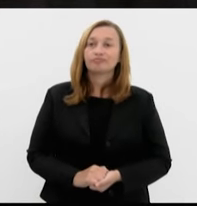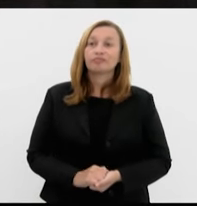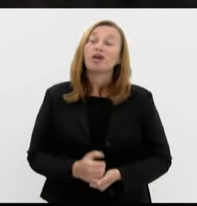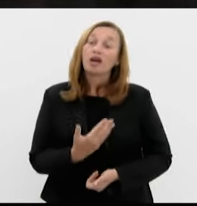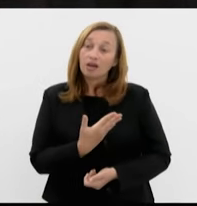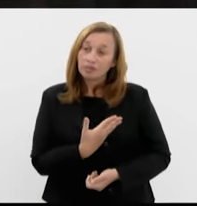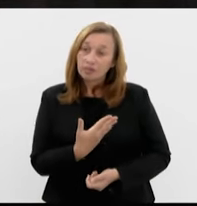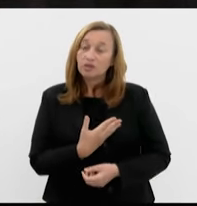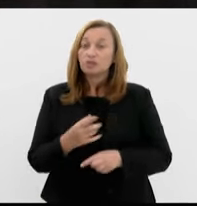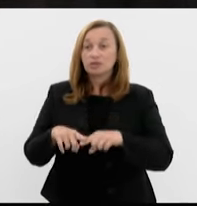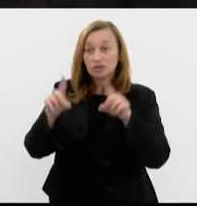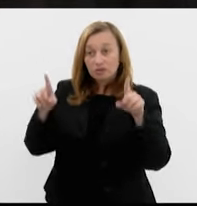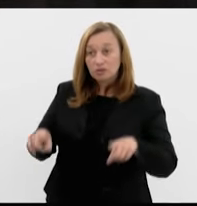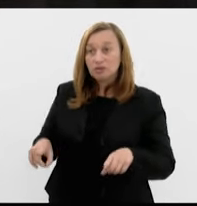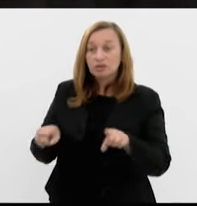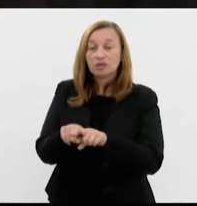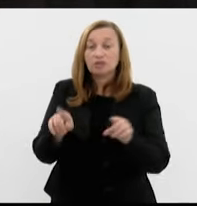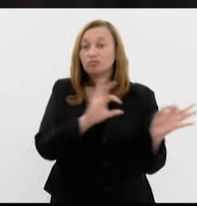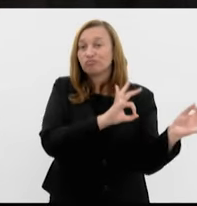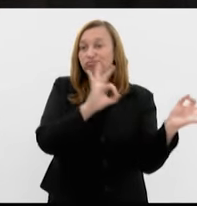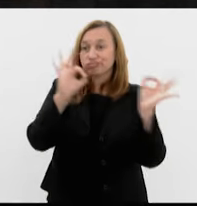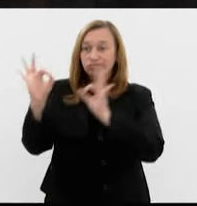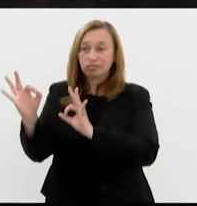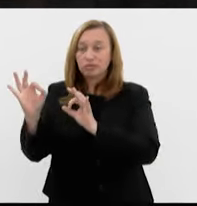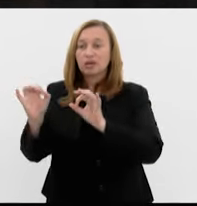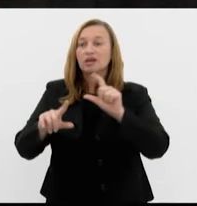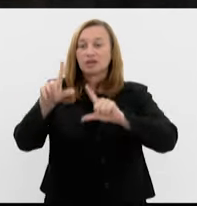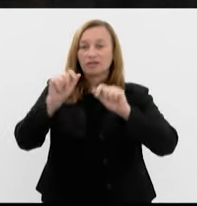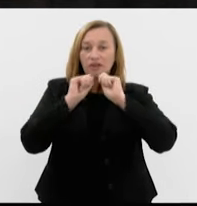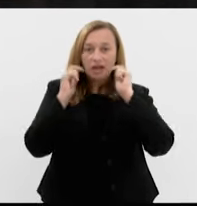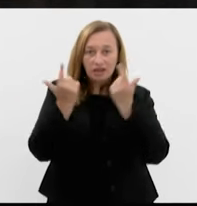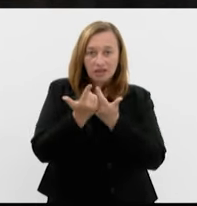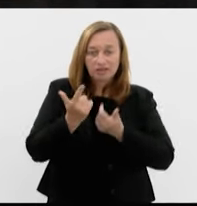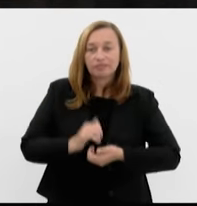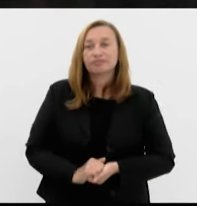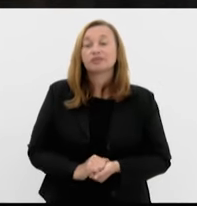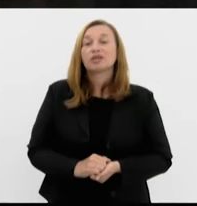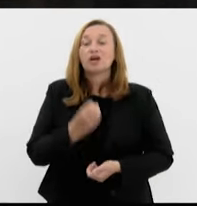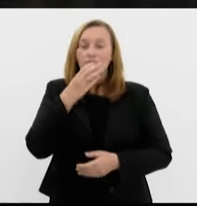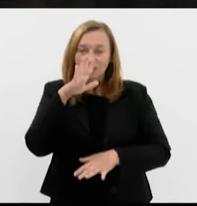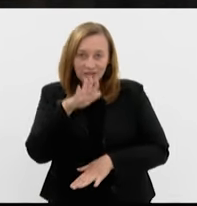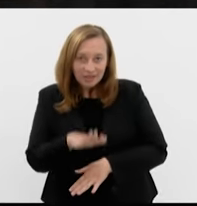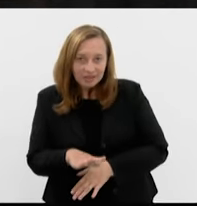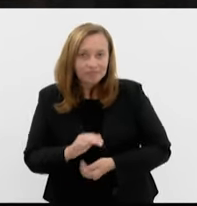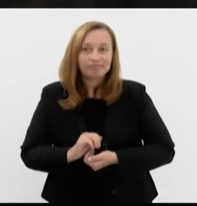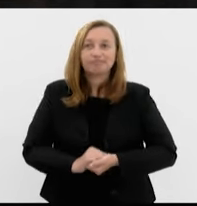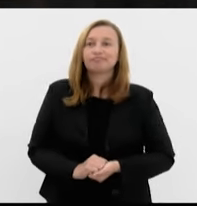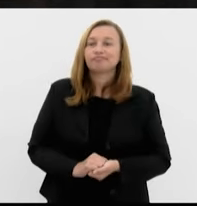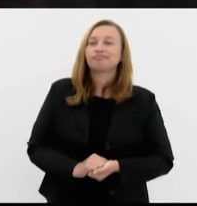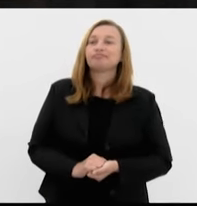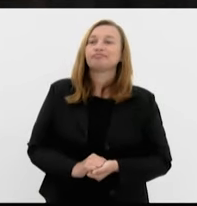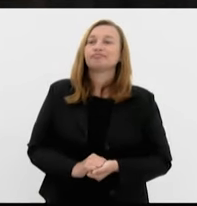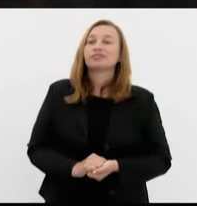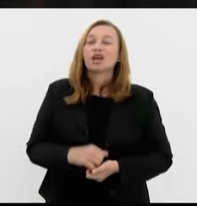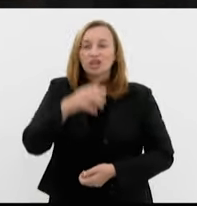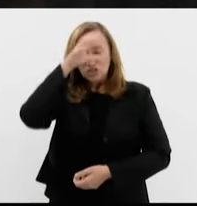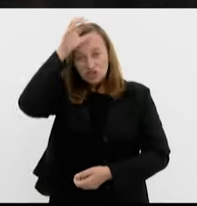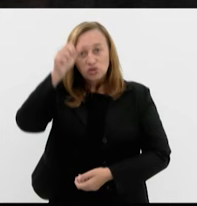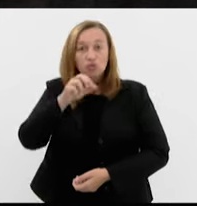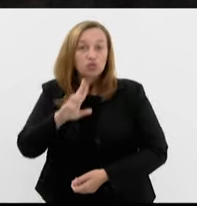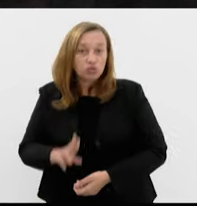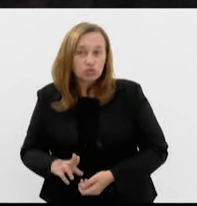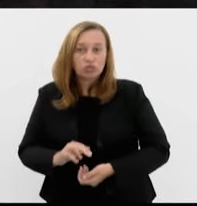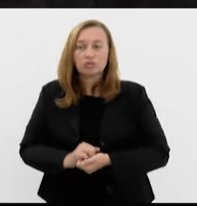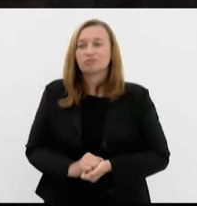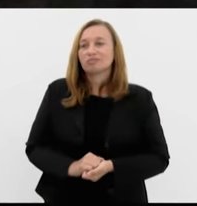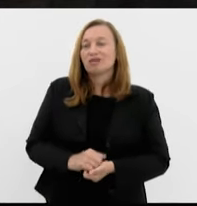amigos servidores e os que nos assistem agora pela TV alerge muito boa tarde eu tiju minha